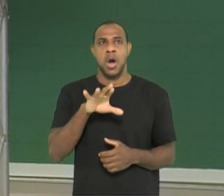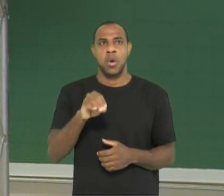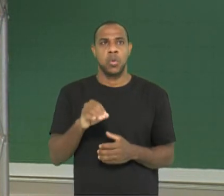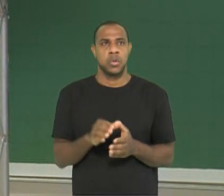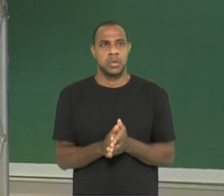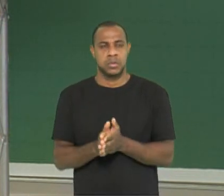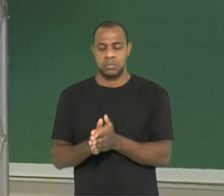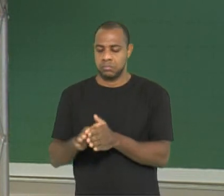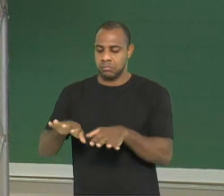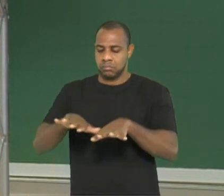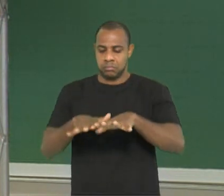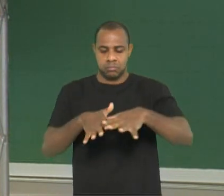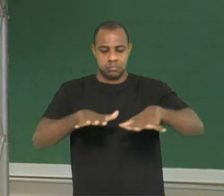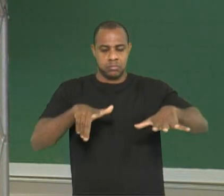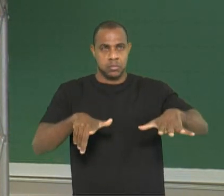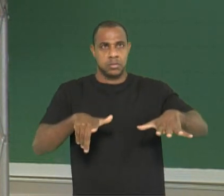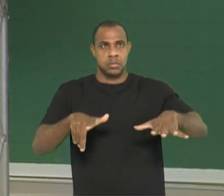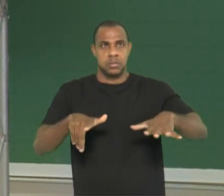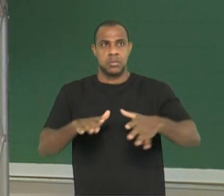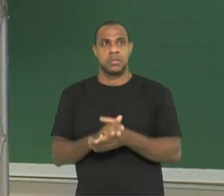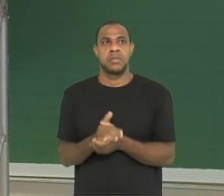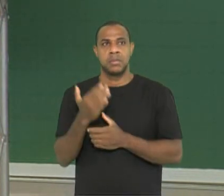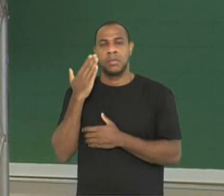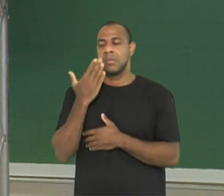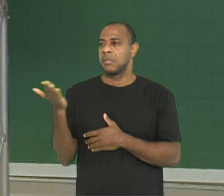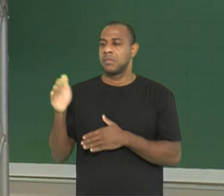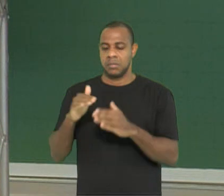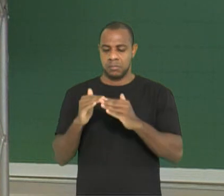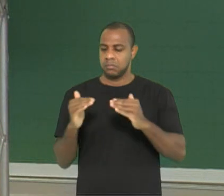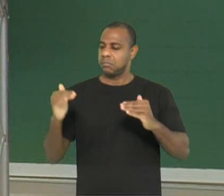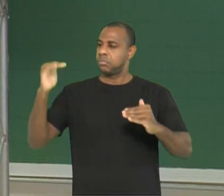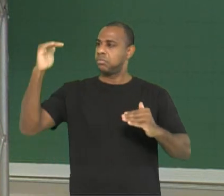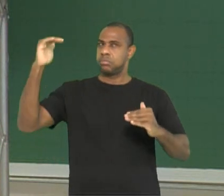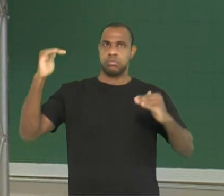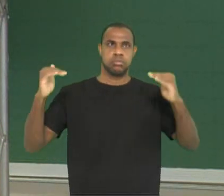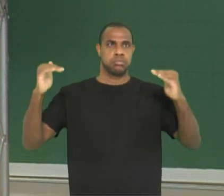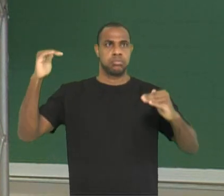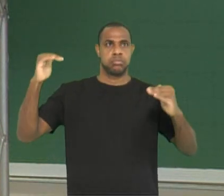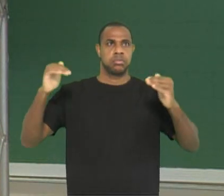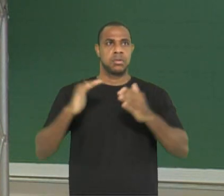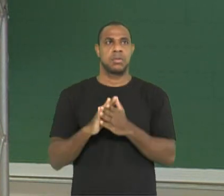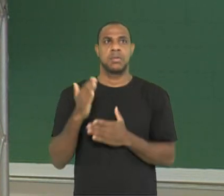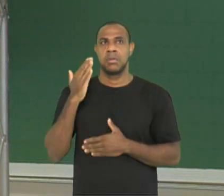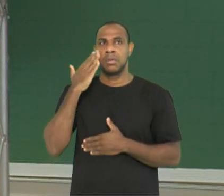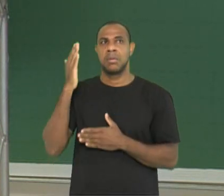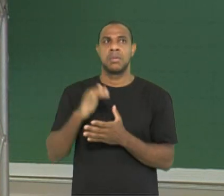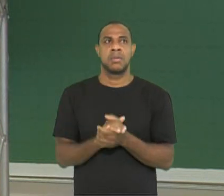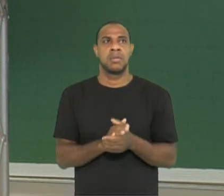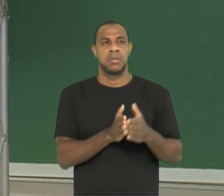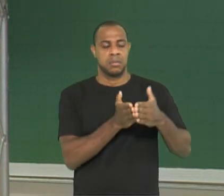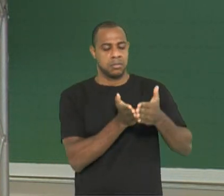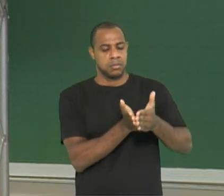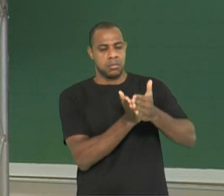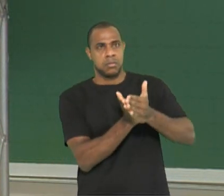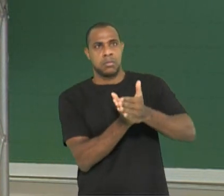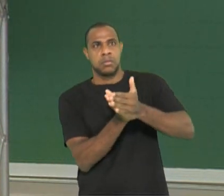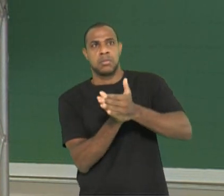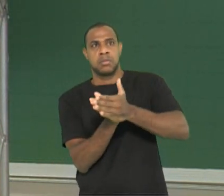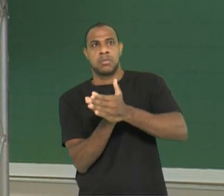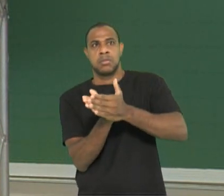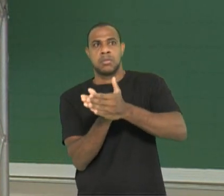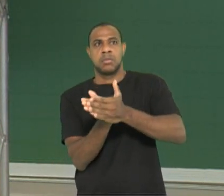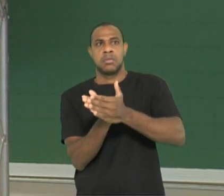temos uma área elevada, uma barragem, e uma área mais baixa. O que acontece? A embarcação ela chega, uma comporta